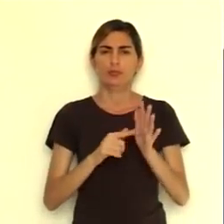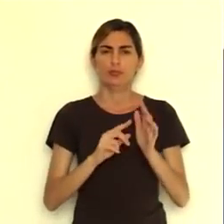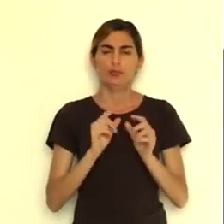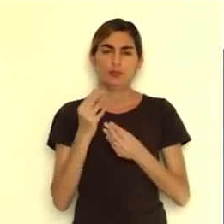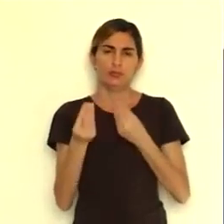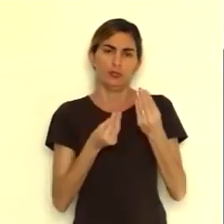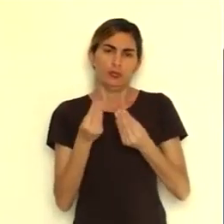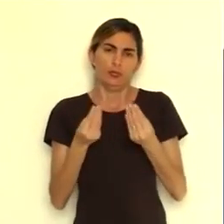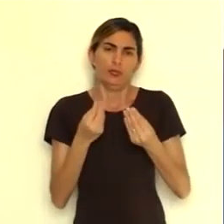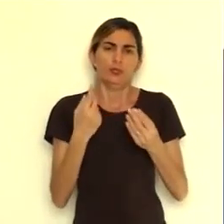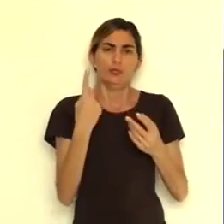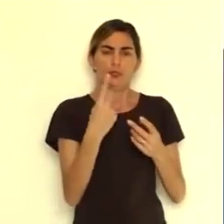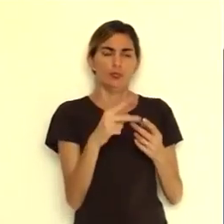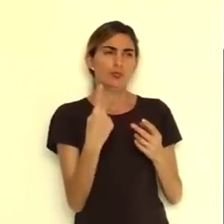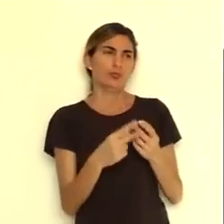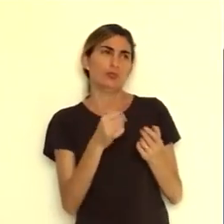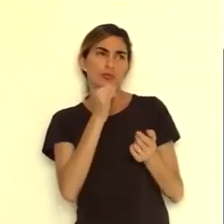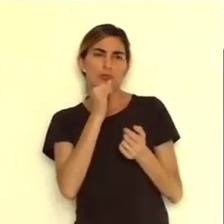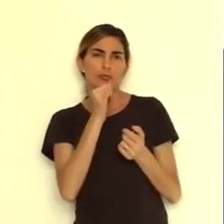o contexto, que